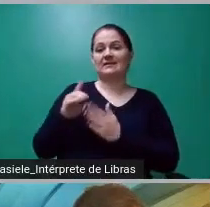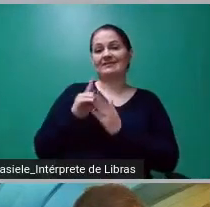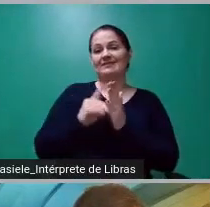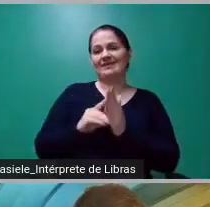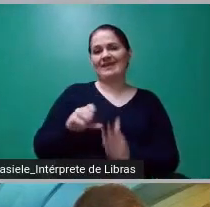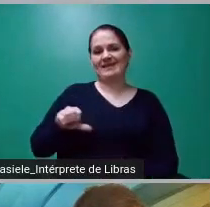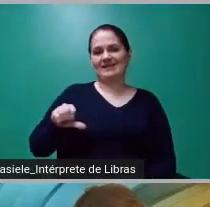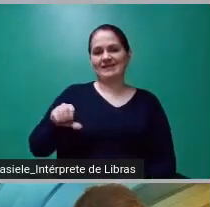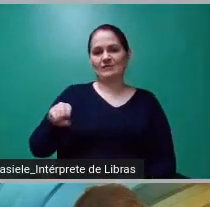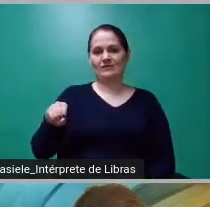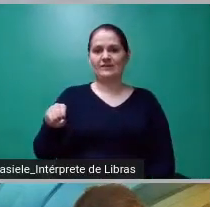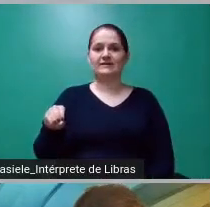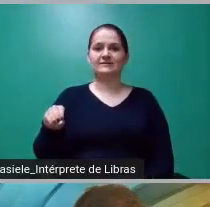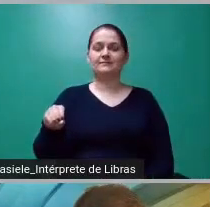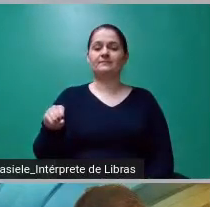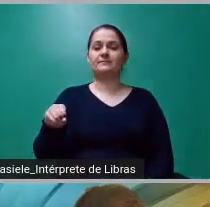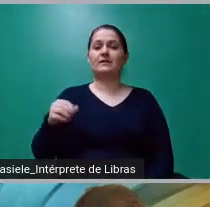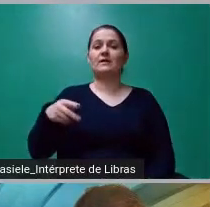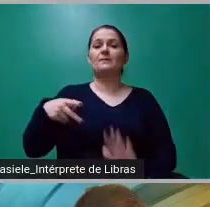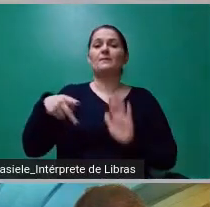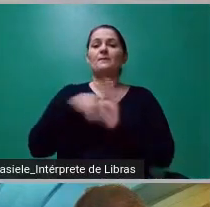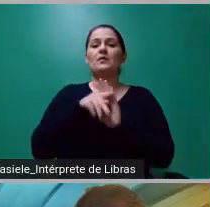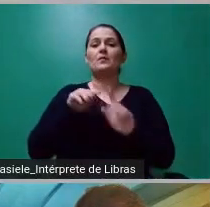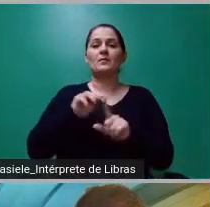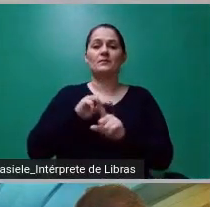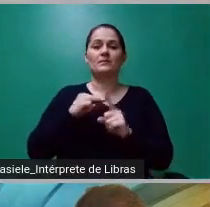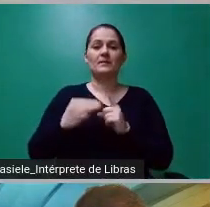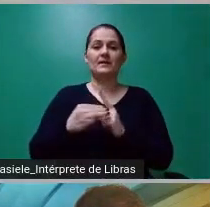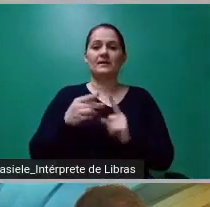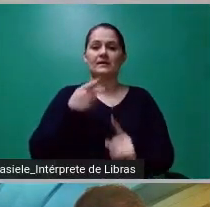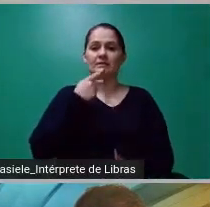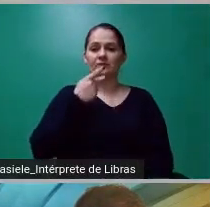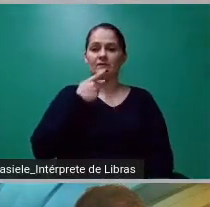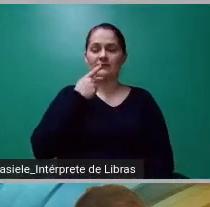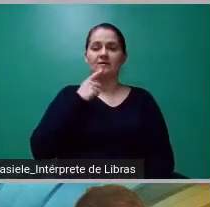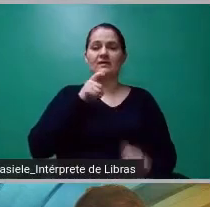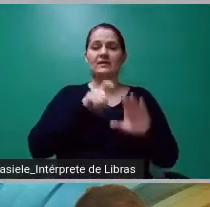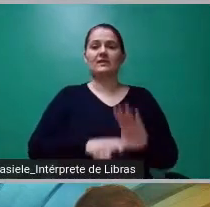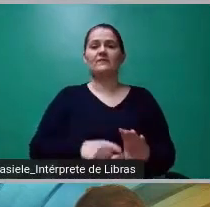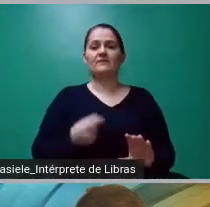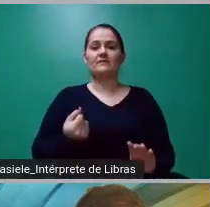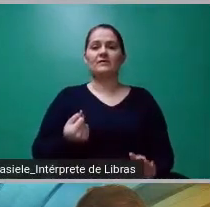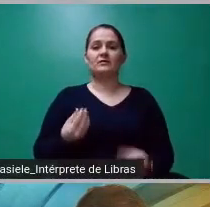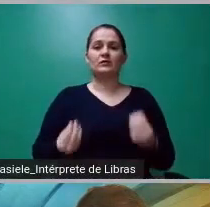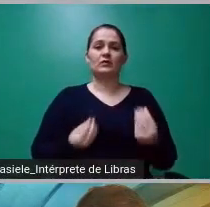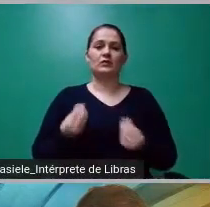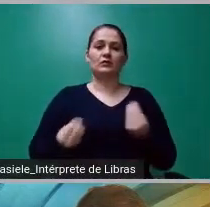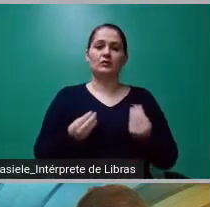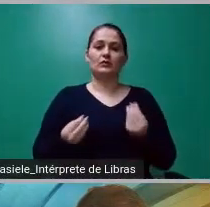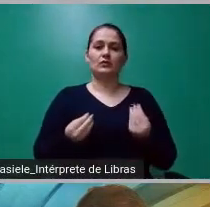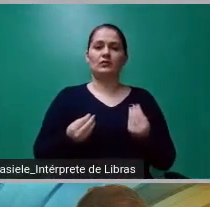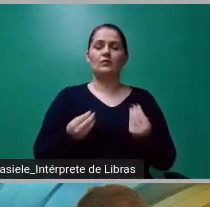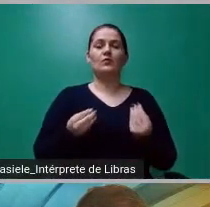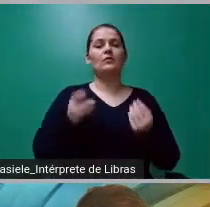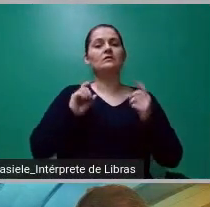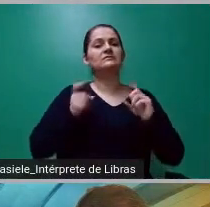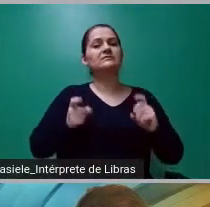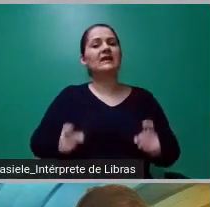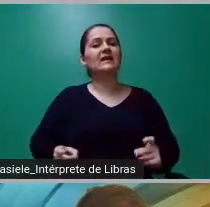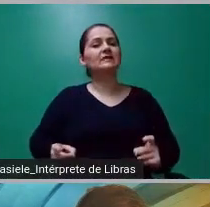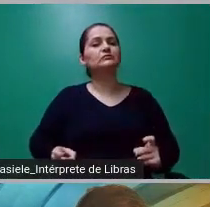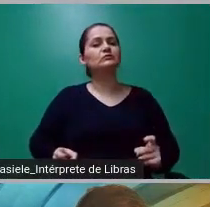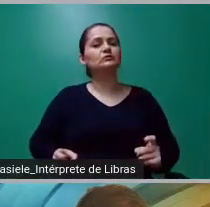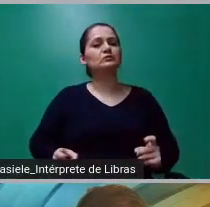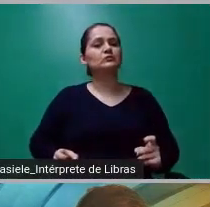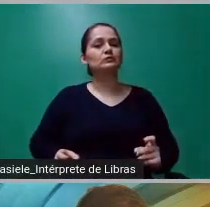90, o próprio mercado se referia a uma parte da dívida como esqueletos. Olha só, em